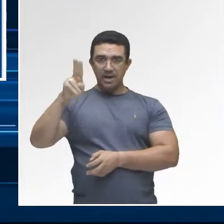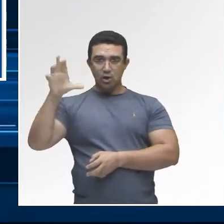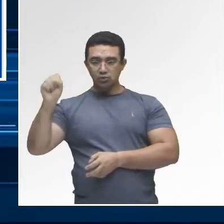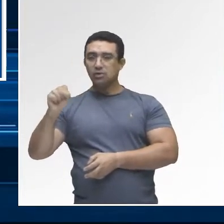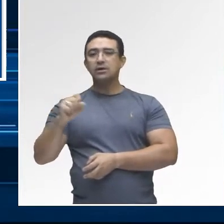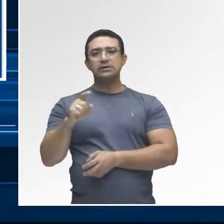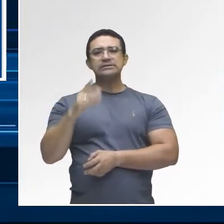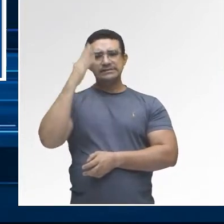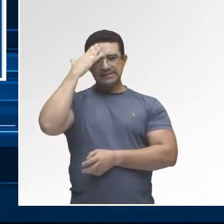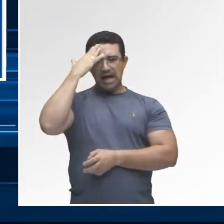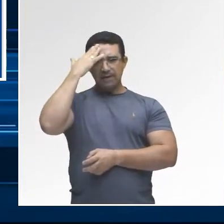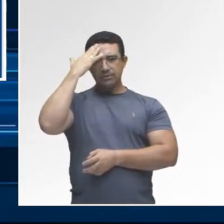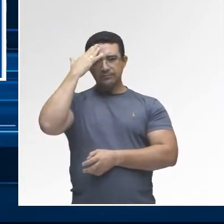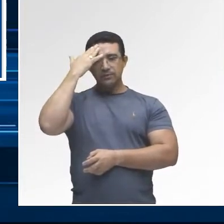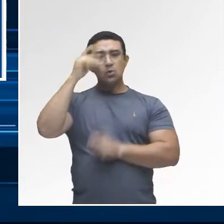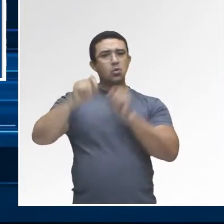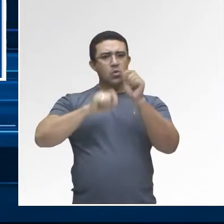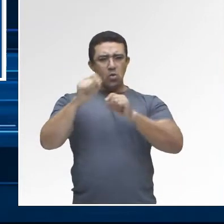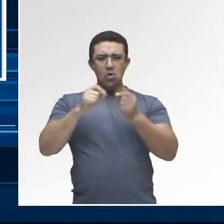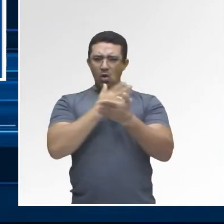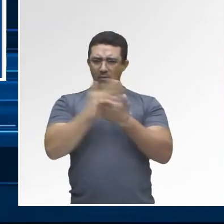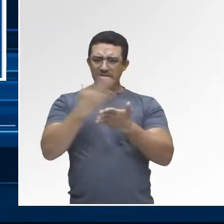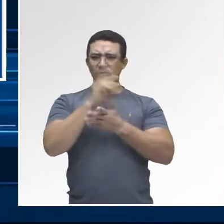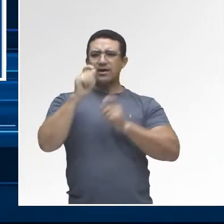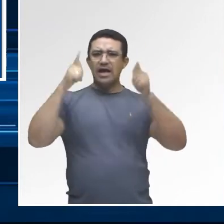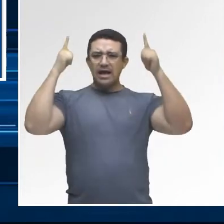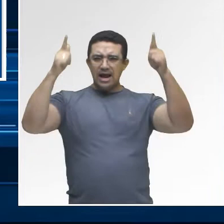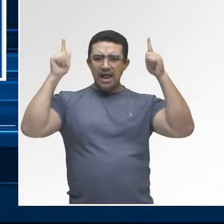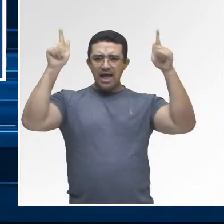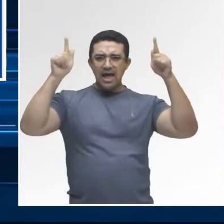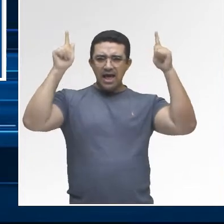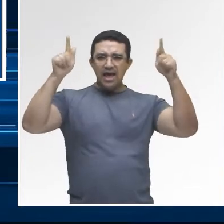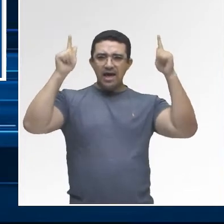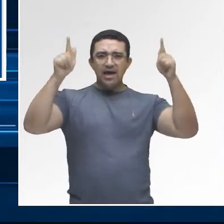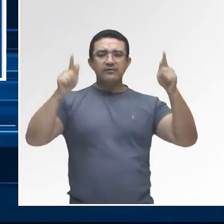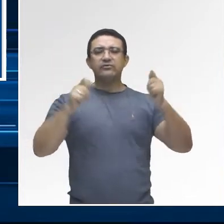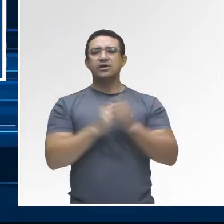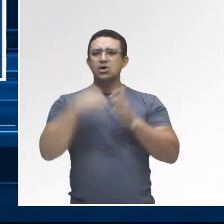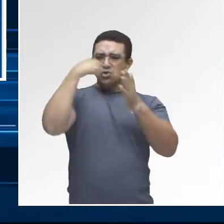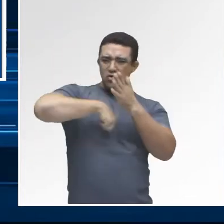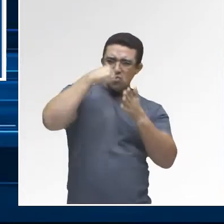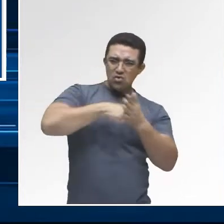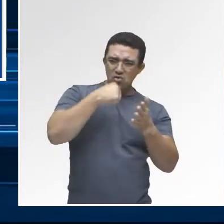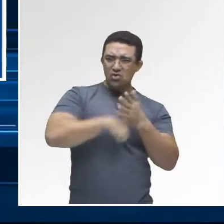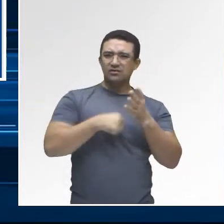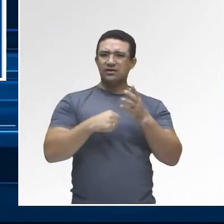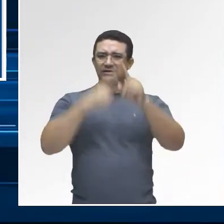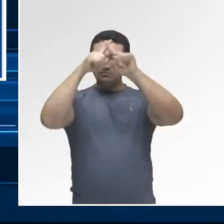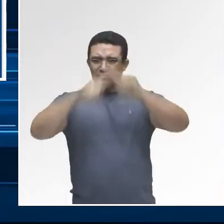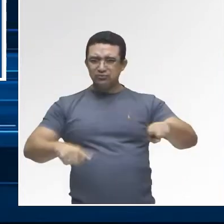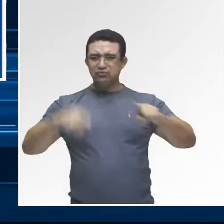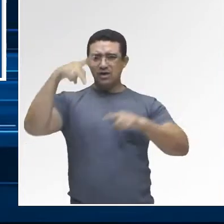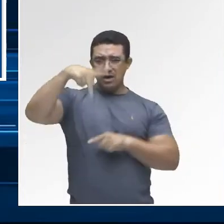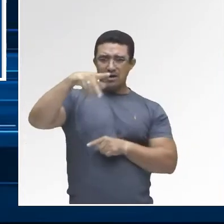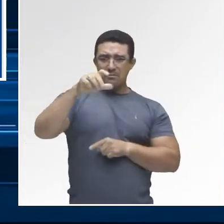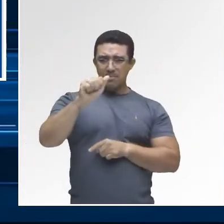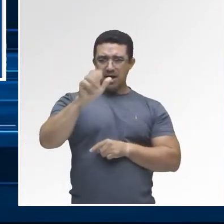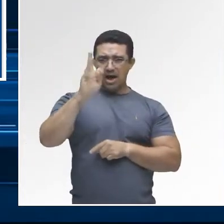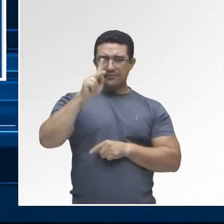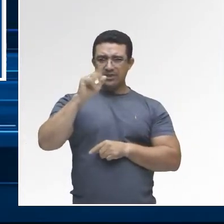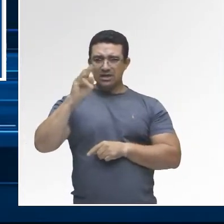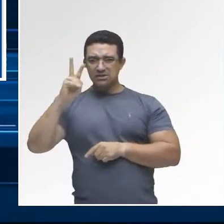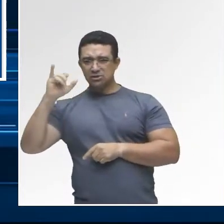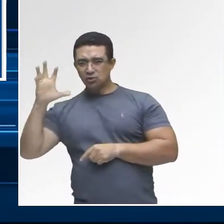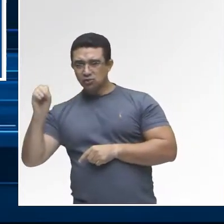revoltar. Eles vão começar a fazer greves, eles vão começar a bater de frente com os patrícios. Isso vai dar certo?